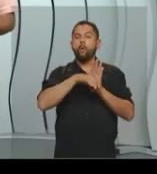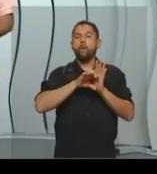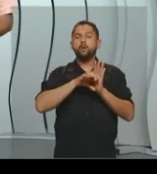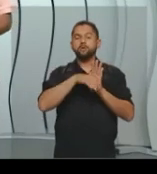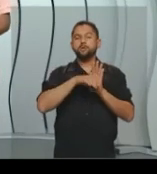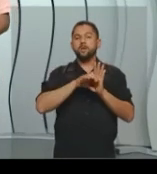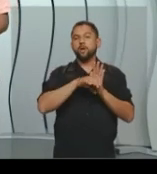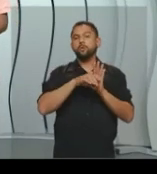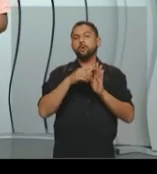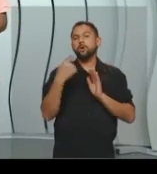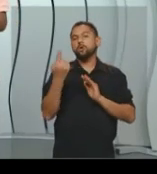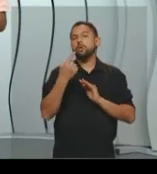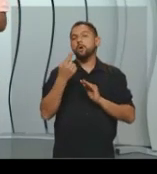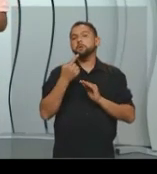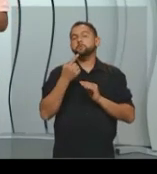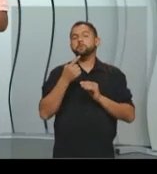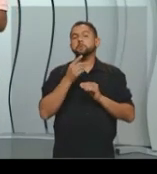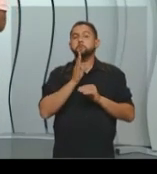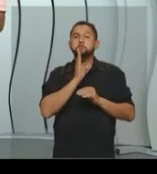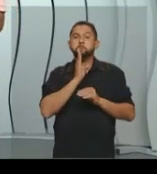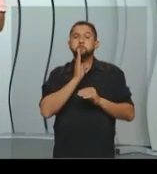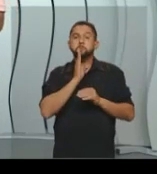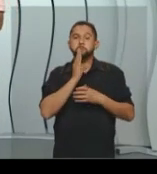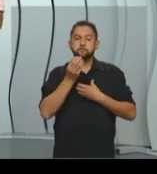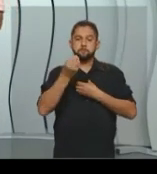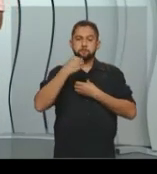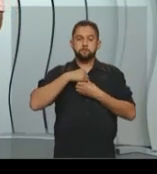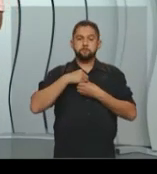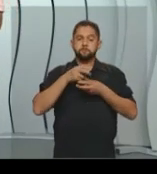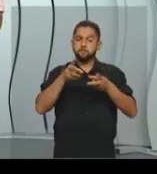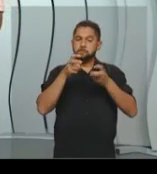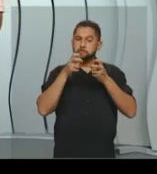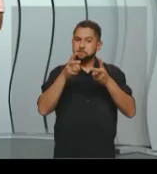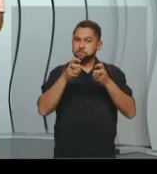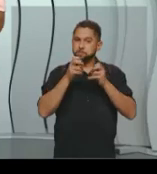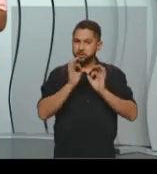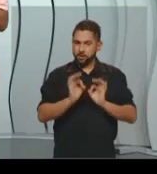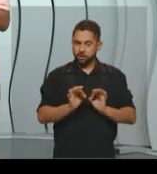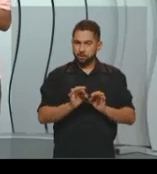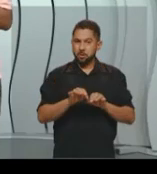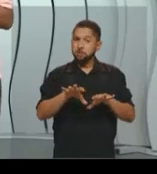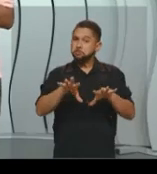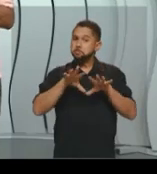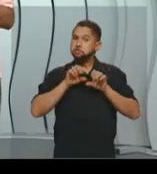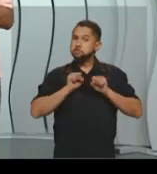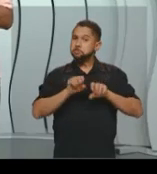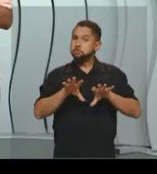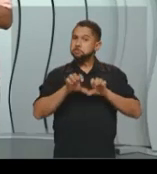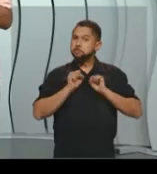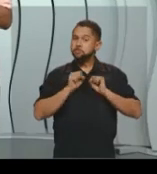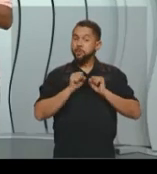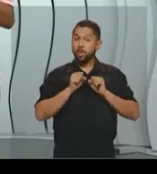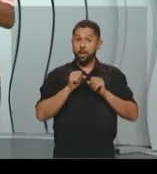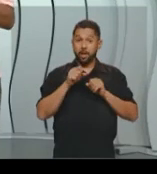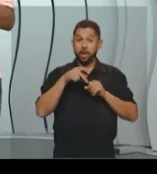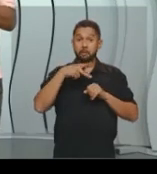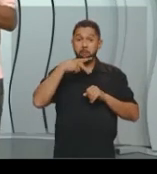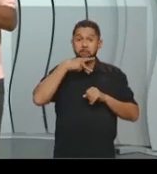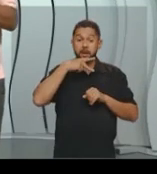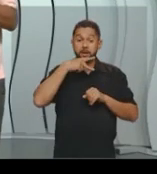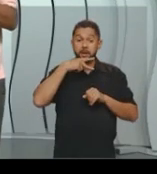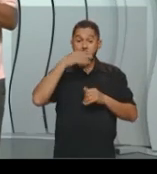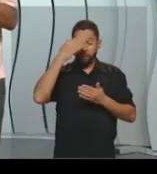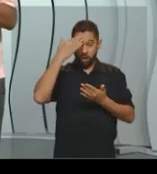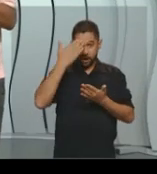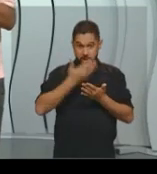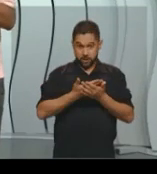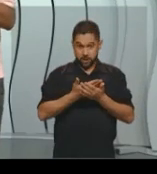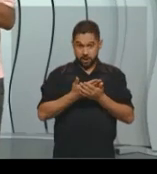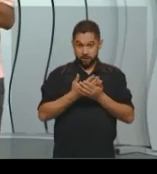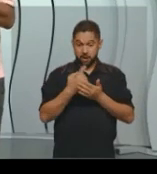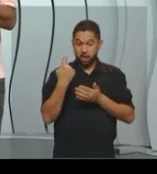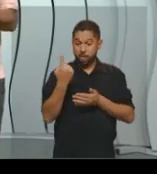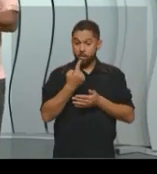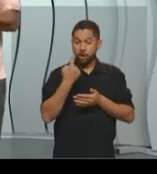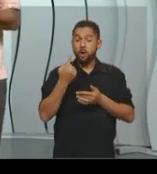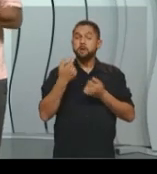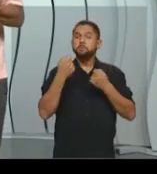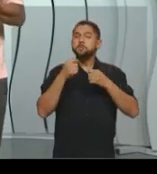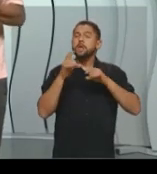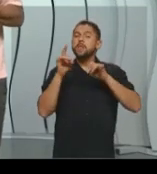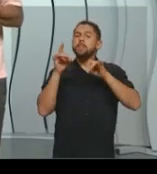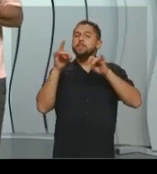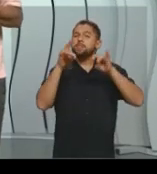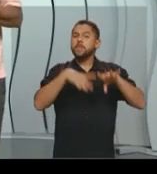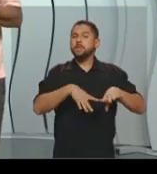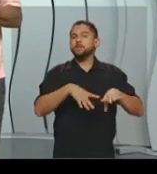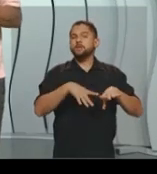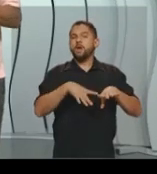nós acessamos. Então, observe, para Platão, a gente tem que sair da caverna das opiniões que são